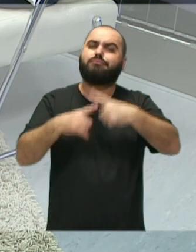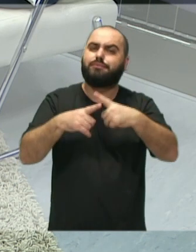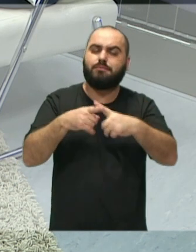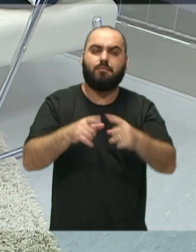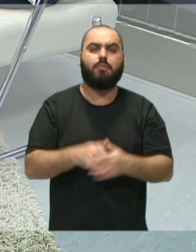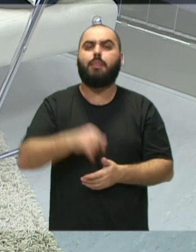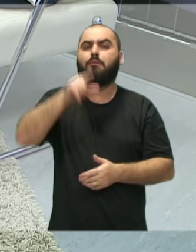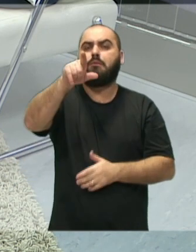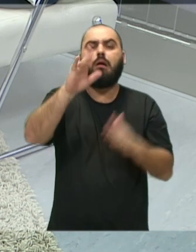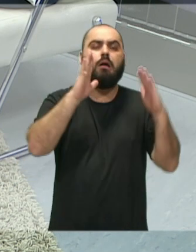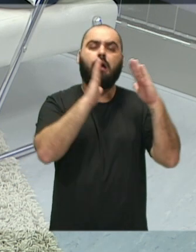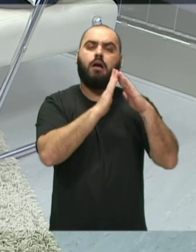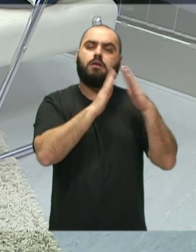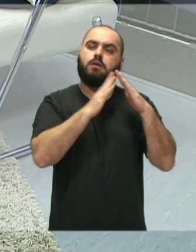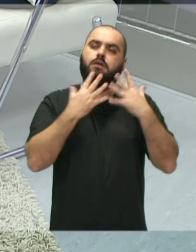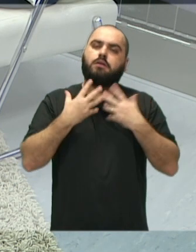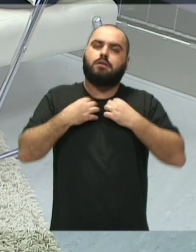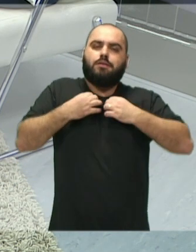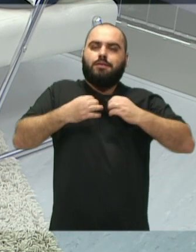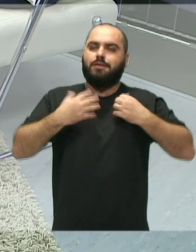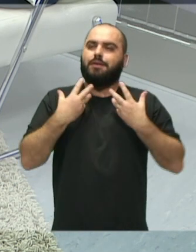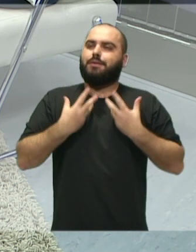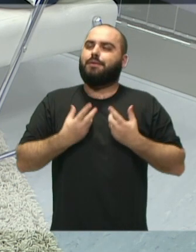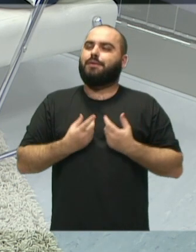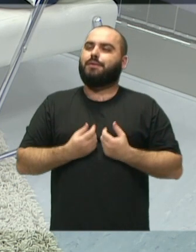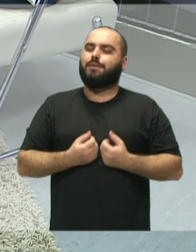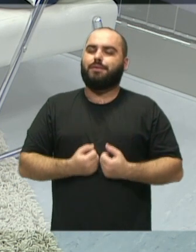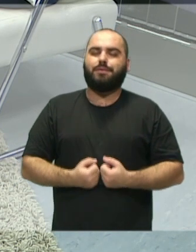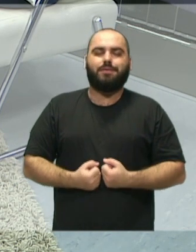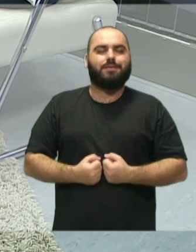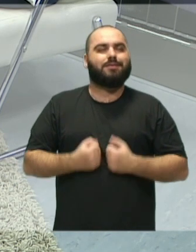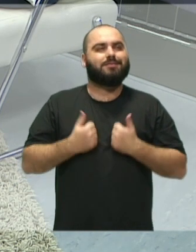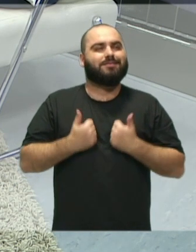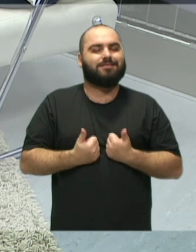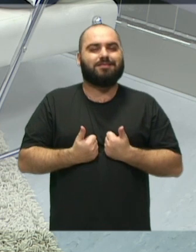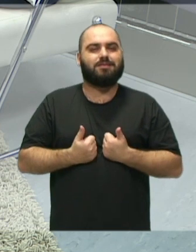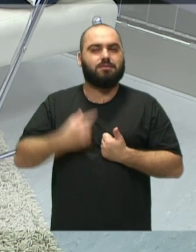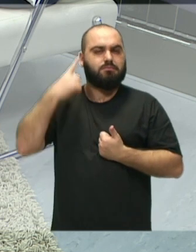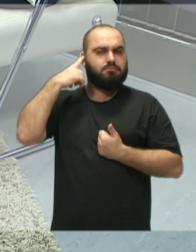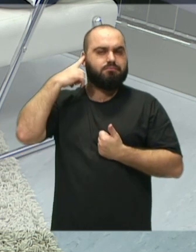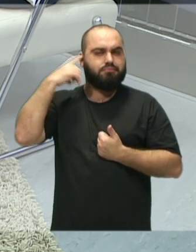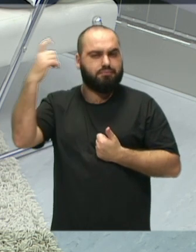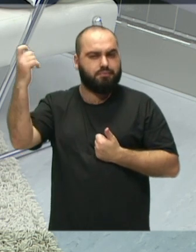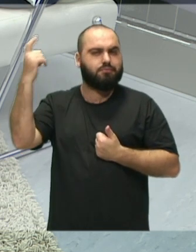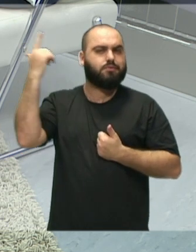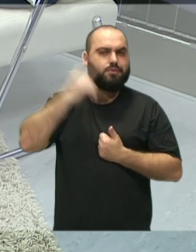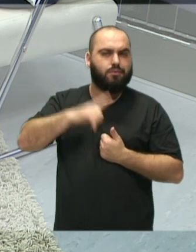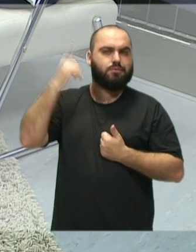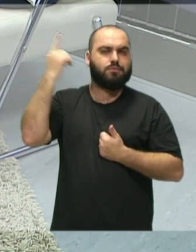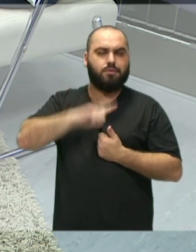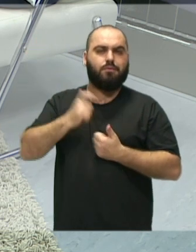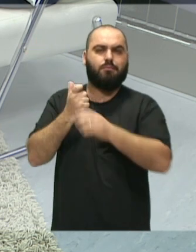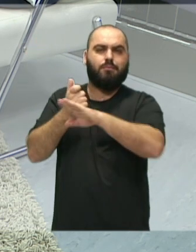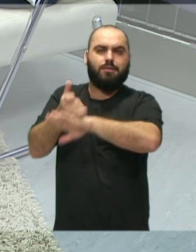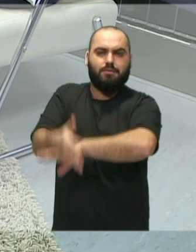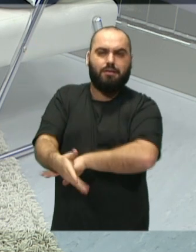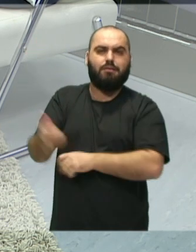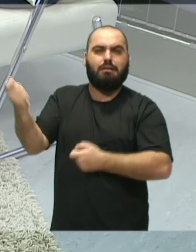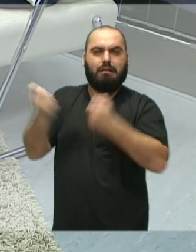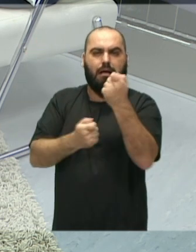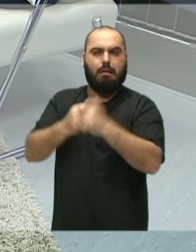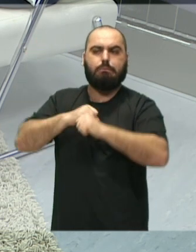estás descansando e aquele som alto se repetindo, abusando, na madrugada, carro